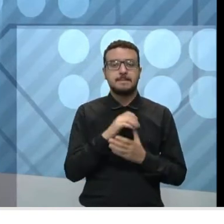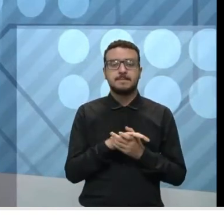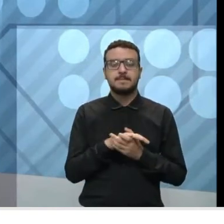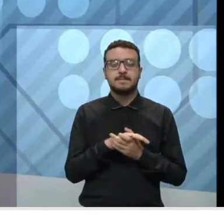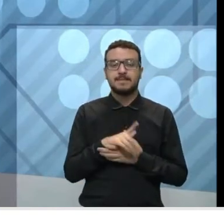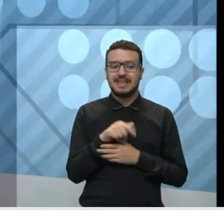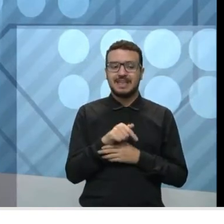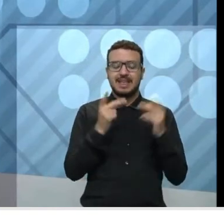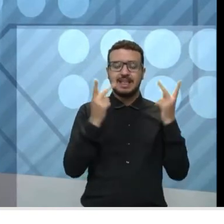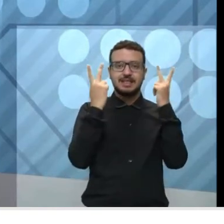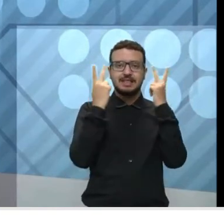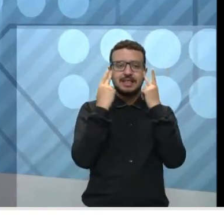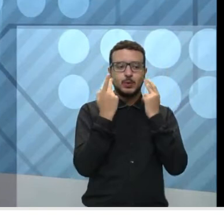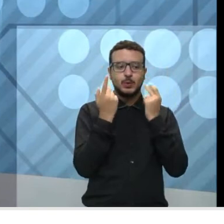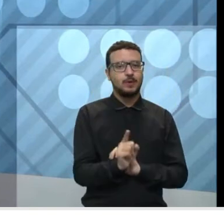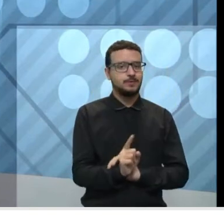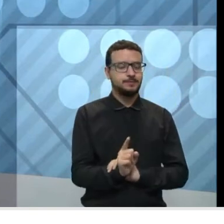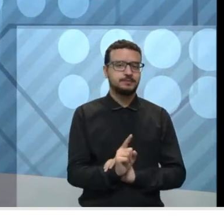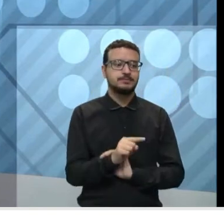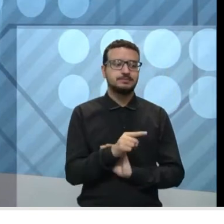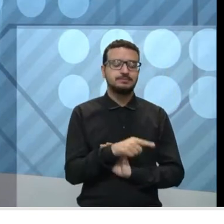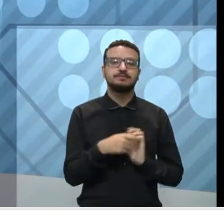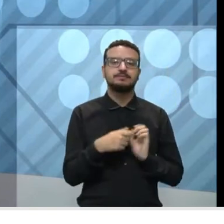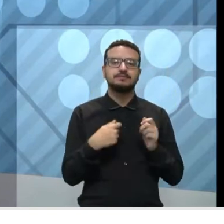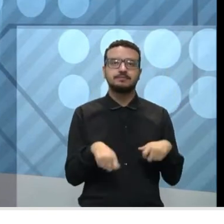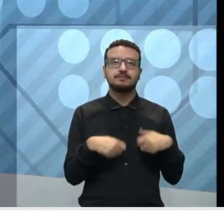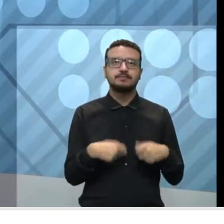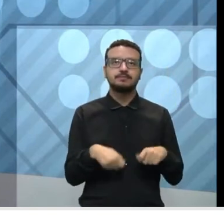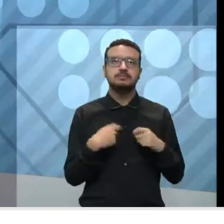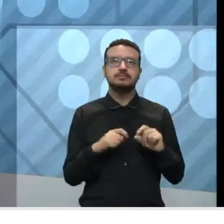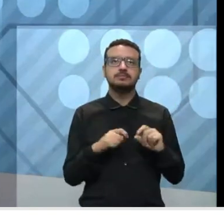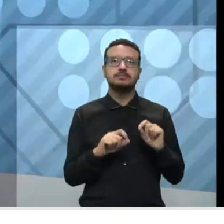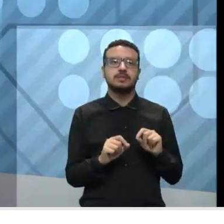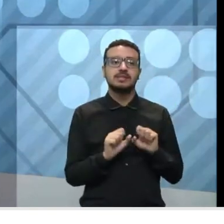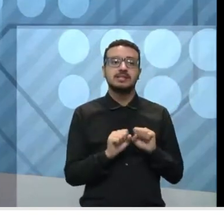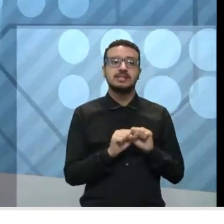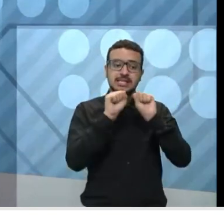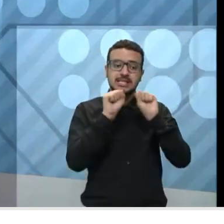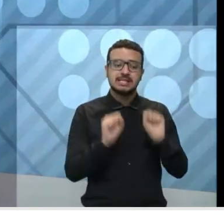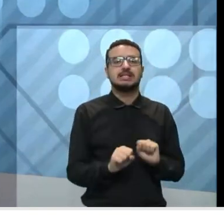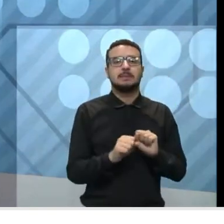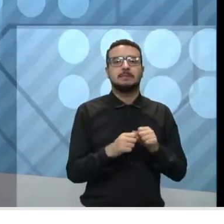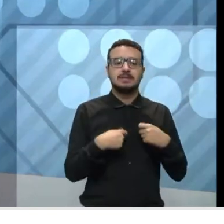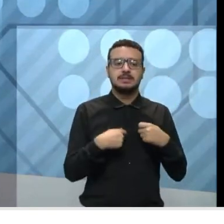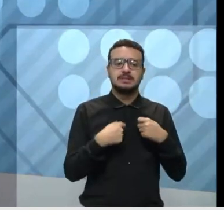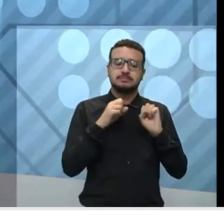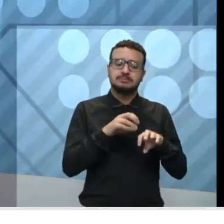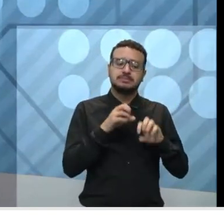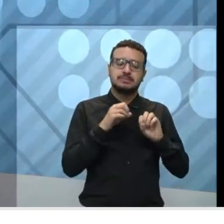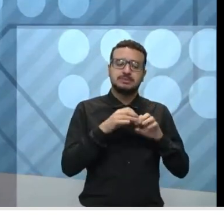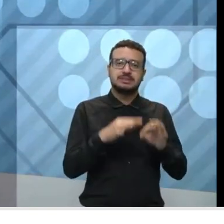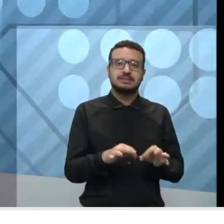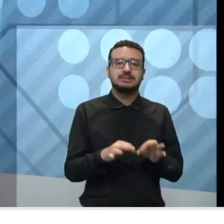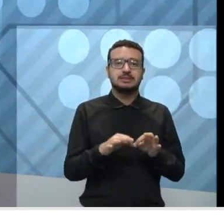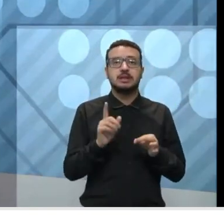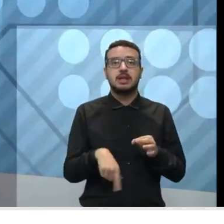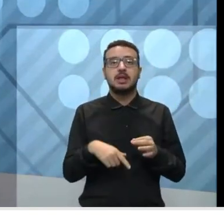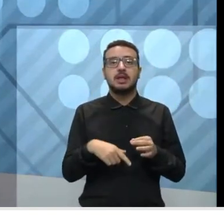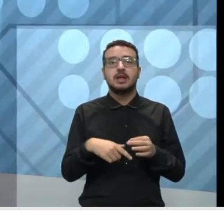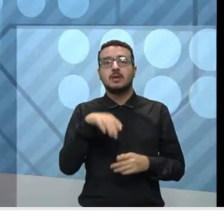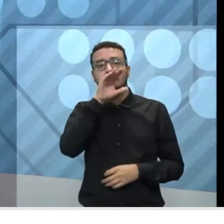algo que seja sistematizado. Então, ele vai aprender o ponto, o modo articulatório dos fonemas, a percepção, perceber, né,